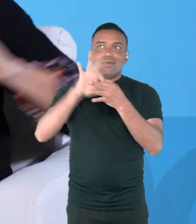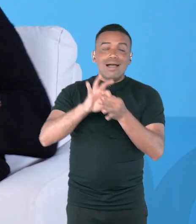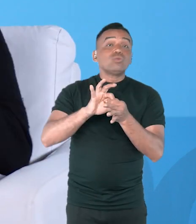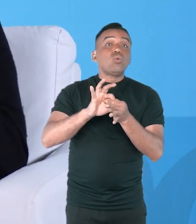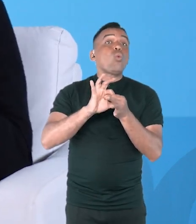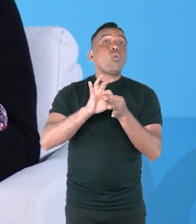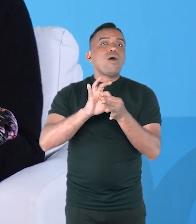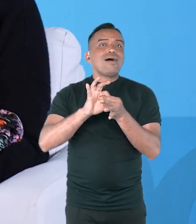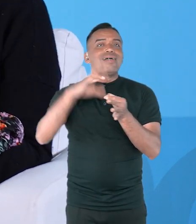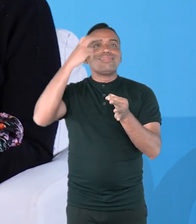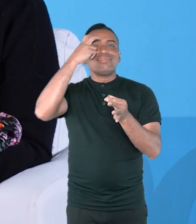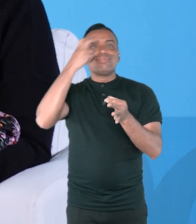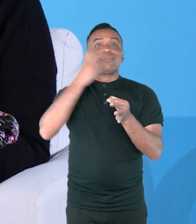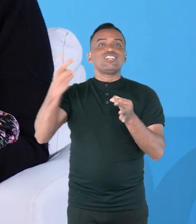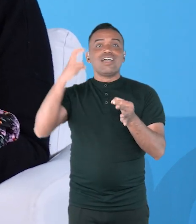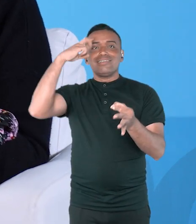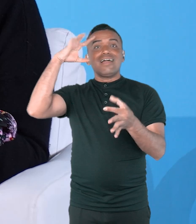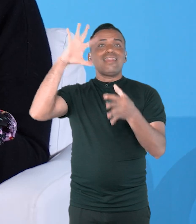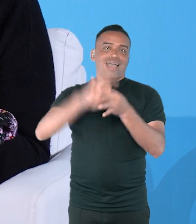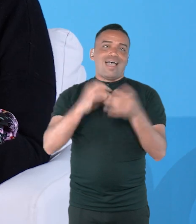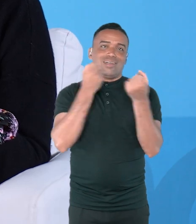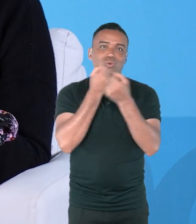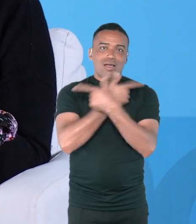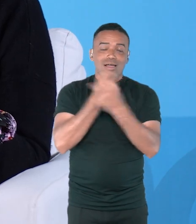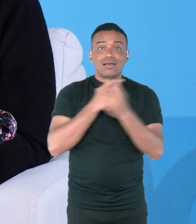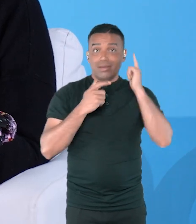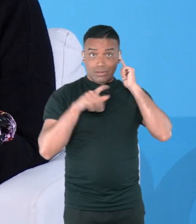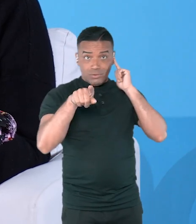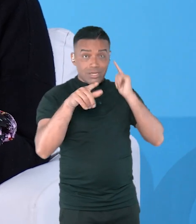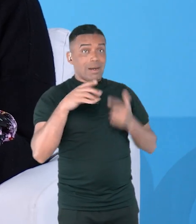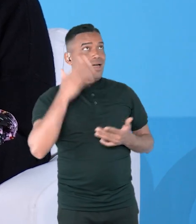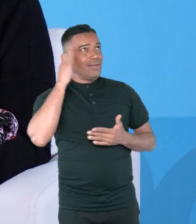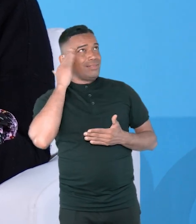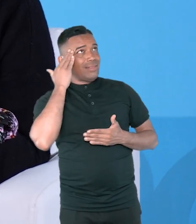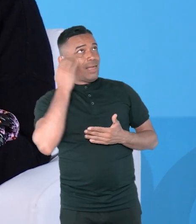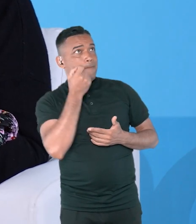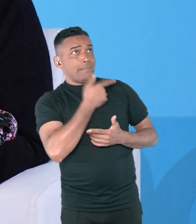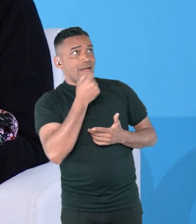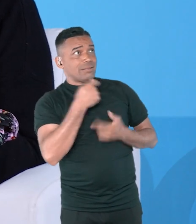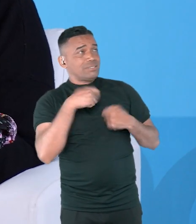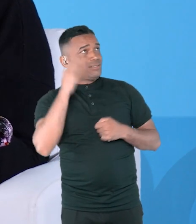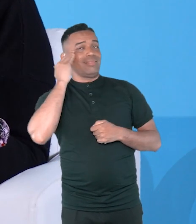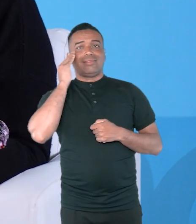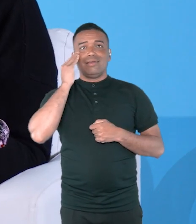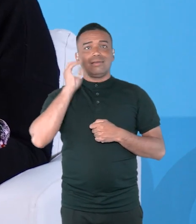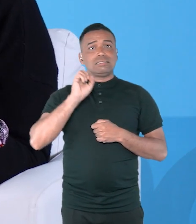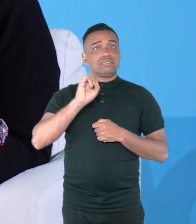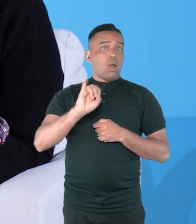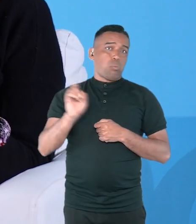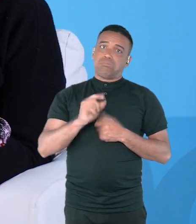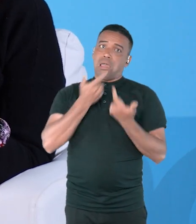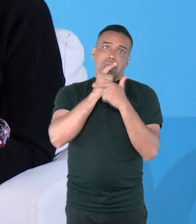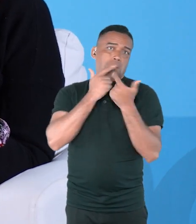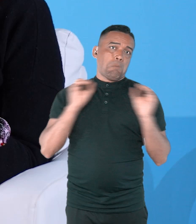ligado à inteligência. Você, para entender a piada, você tem que pensar, você tem que entender, senão você